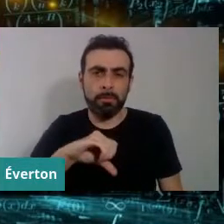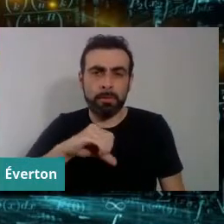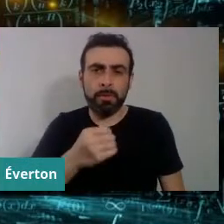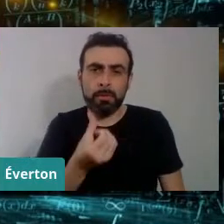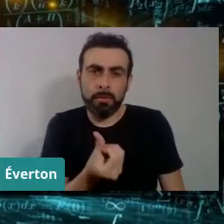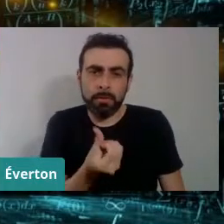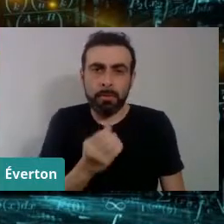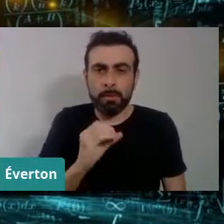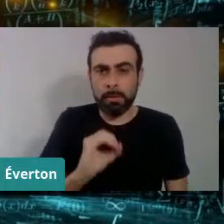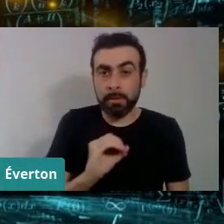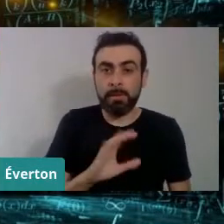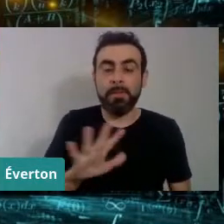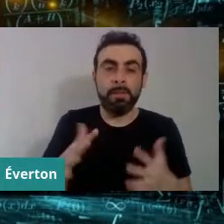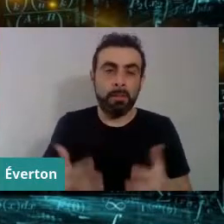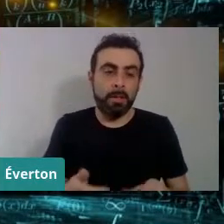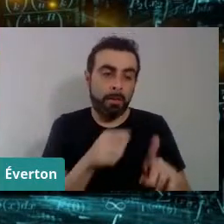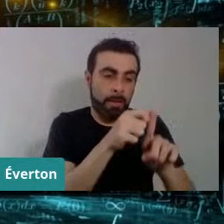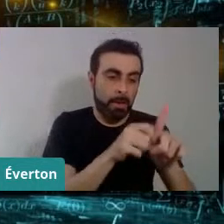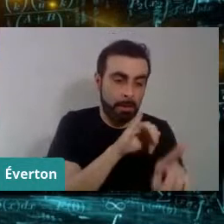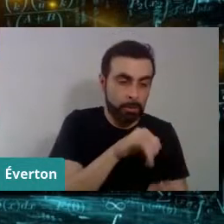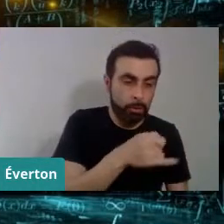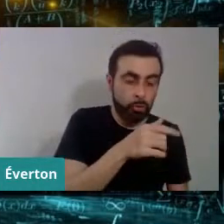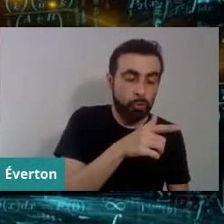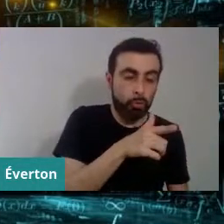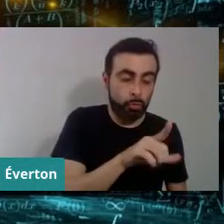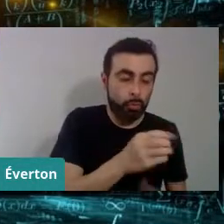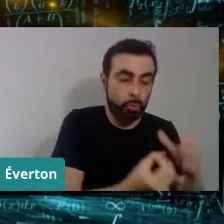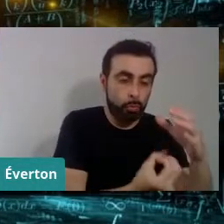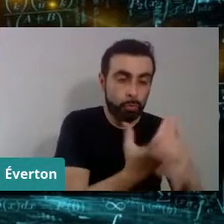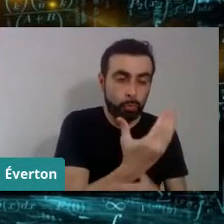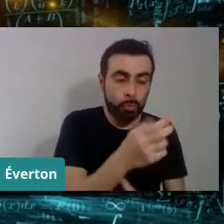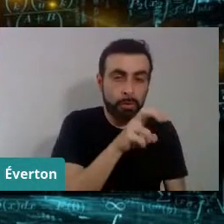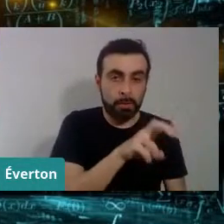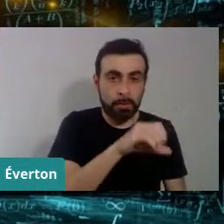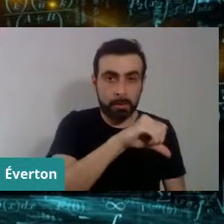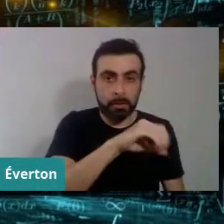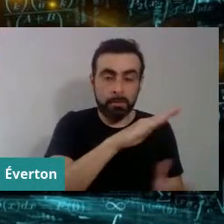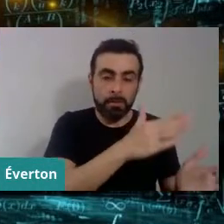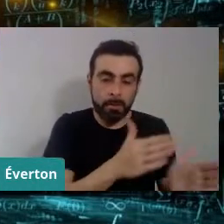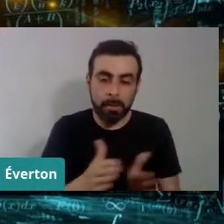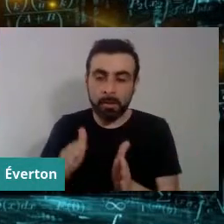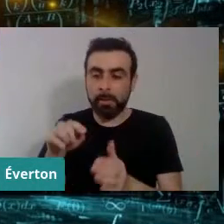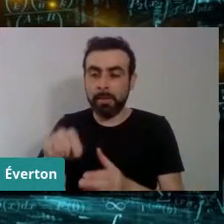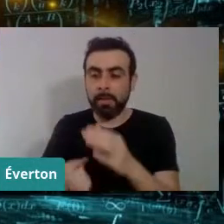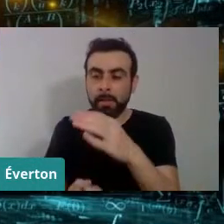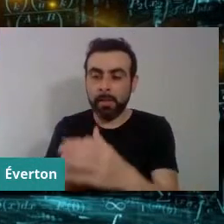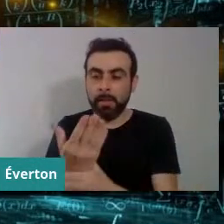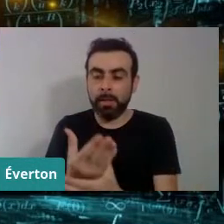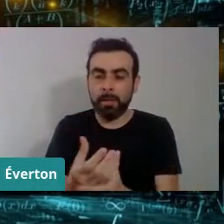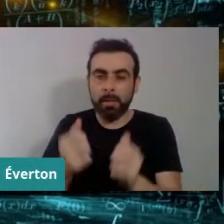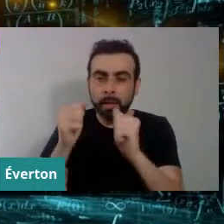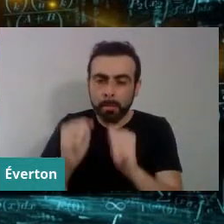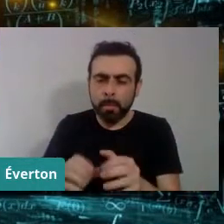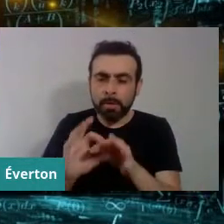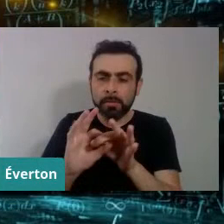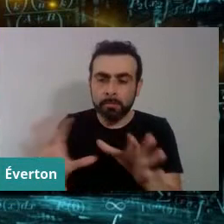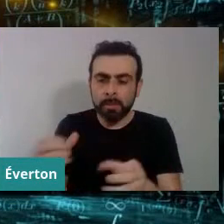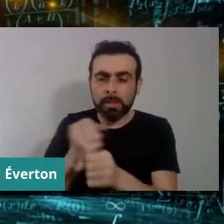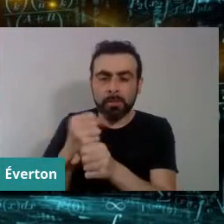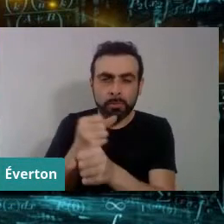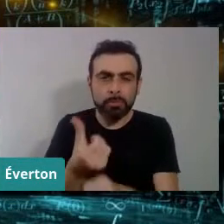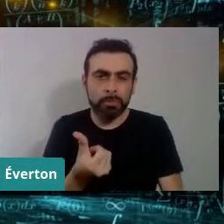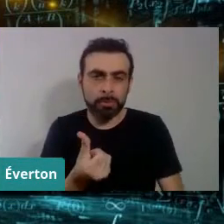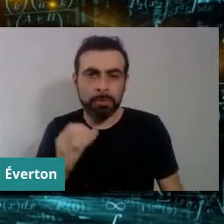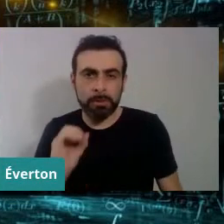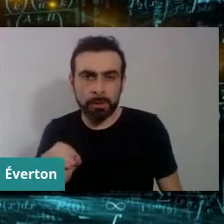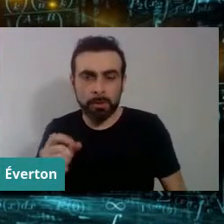Então, em 59, julho, criou-se a faculdade. Em janeiro de 60, saiu autorização de funcionamento para esses quatro cursos.